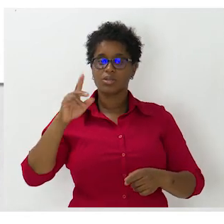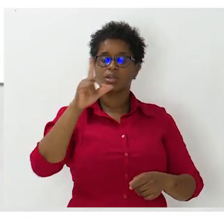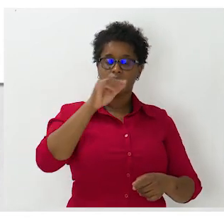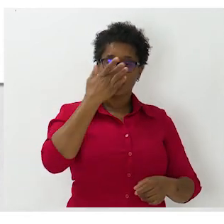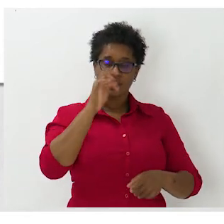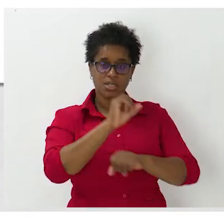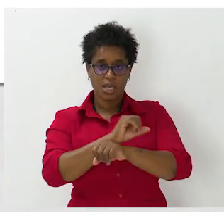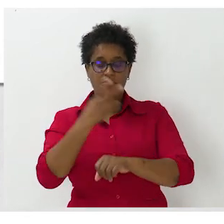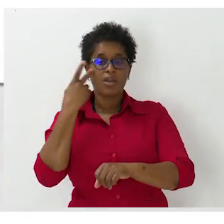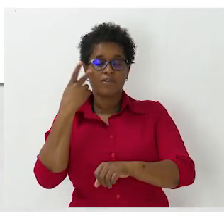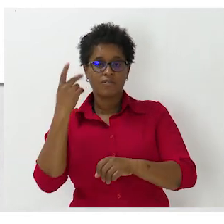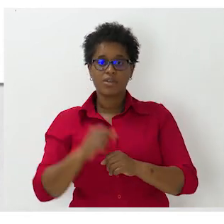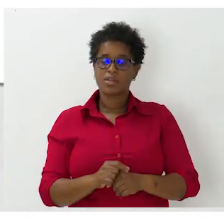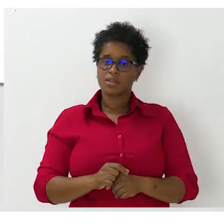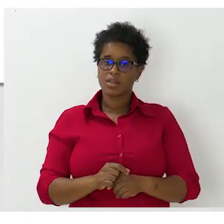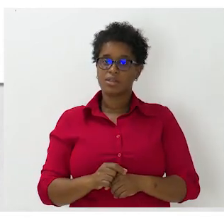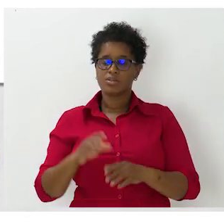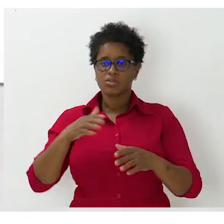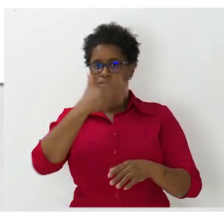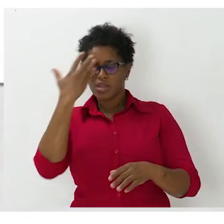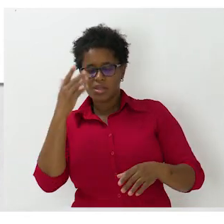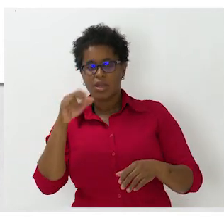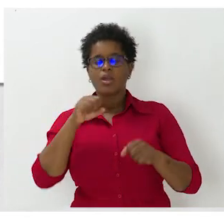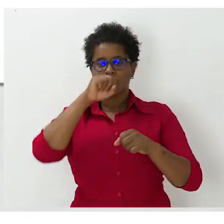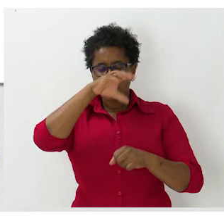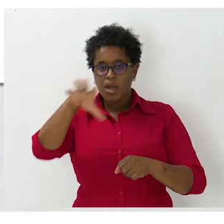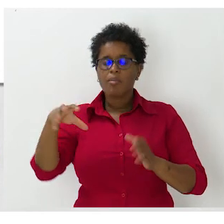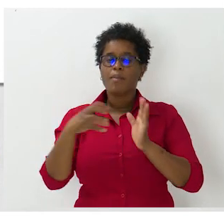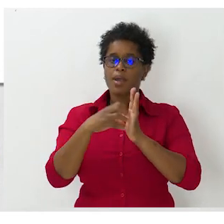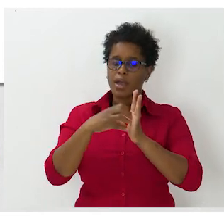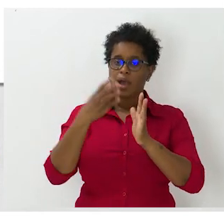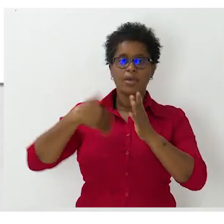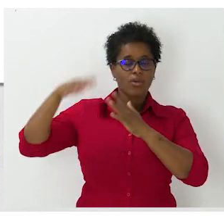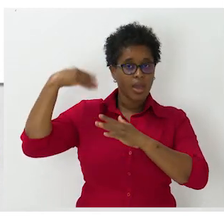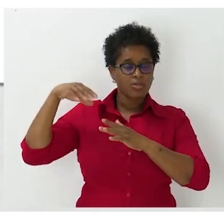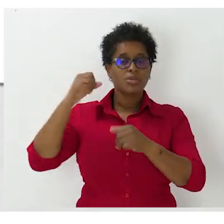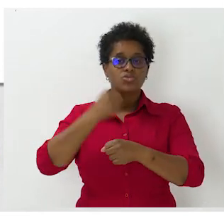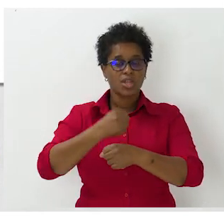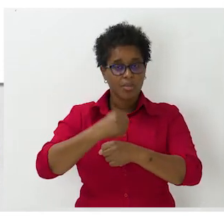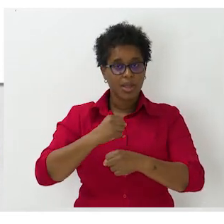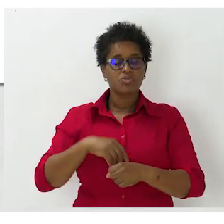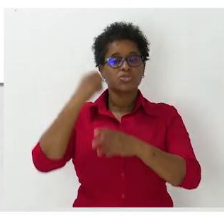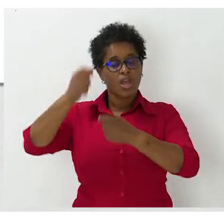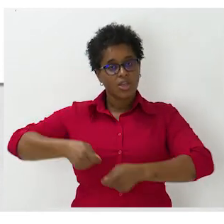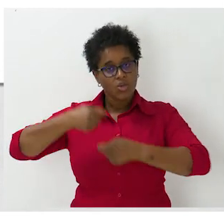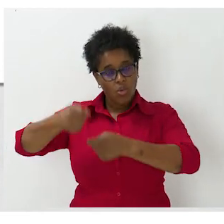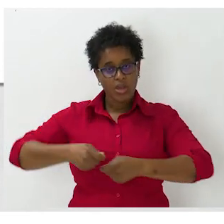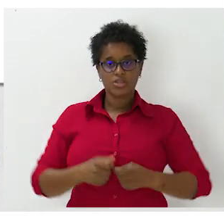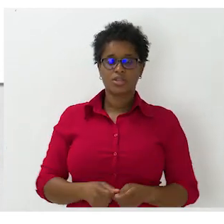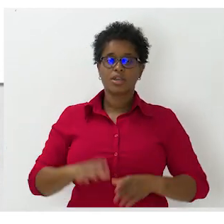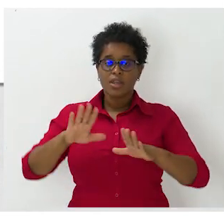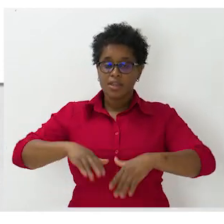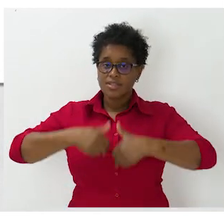vida cotidiana do campo era marcada pelos trabalhos agrícolas.